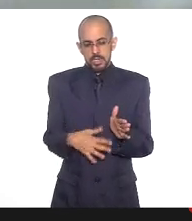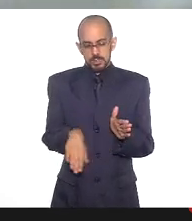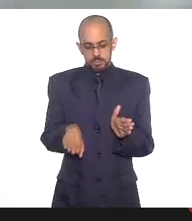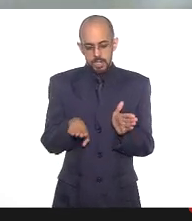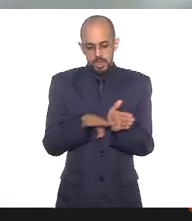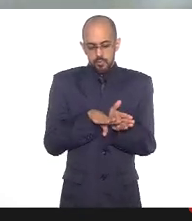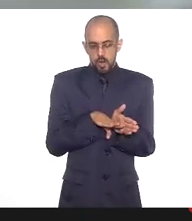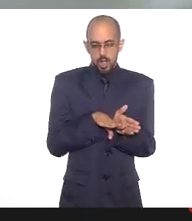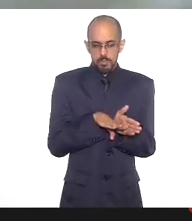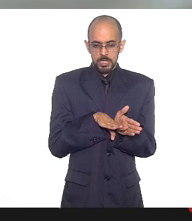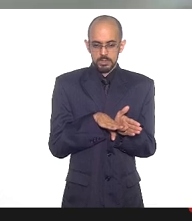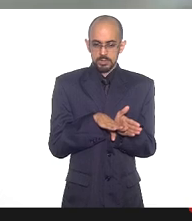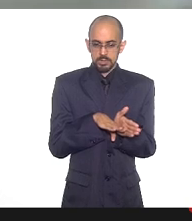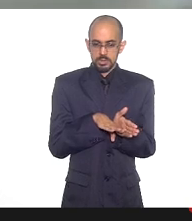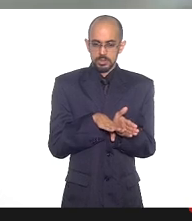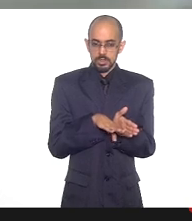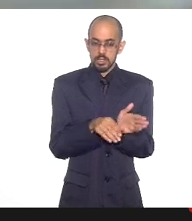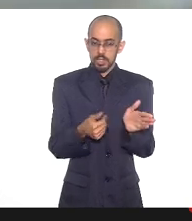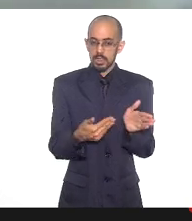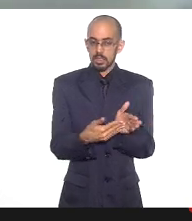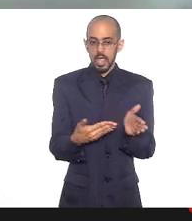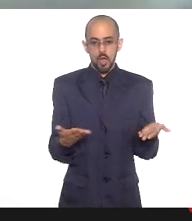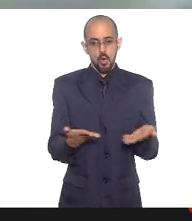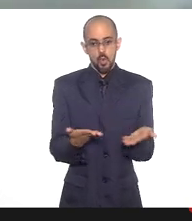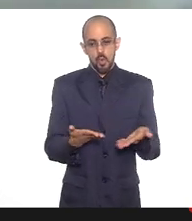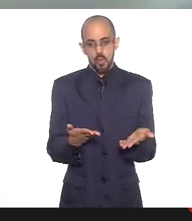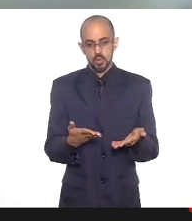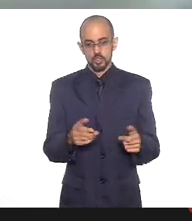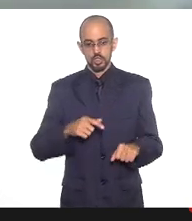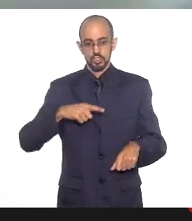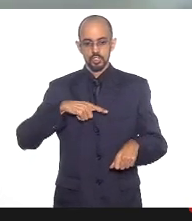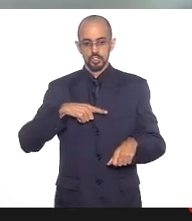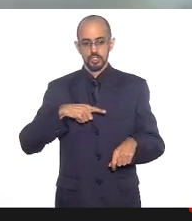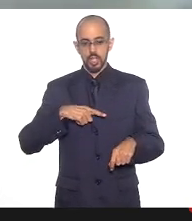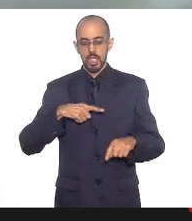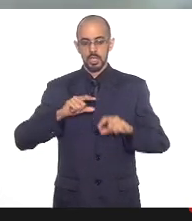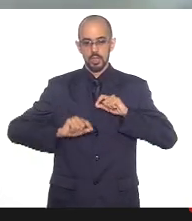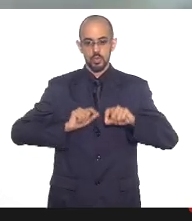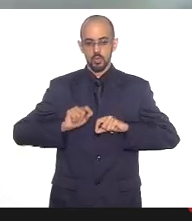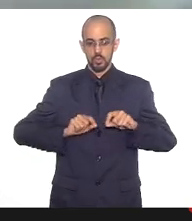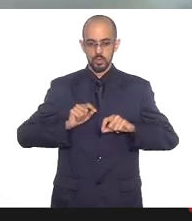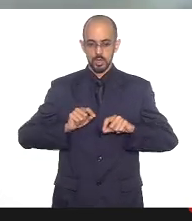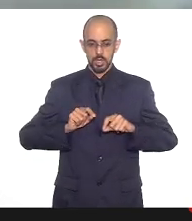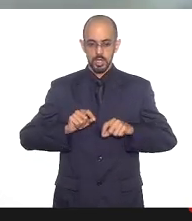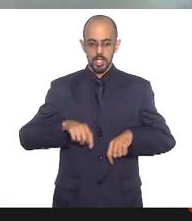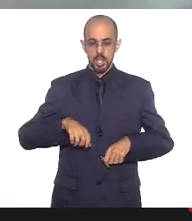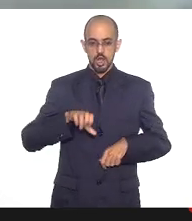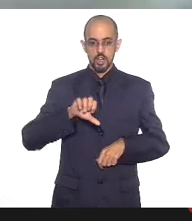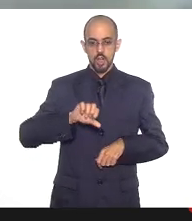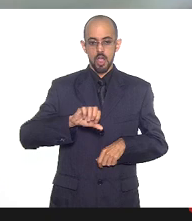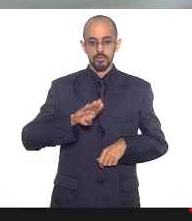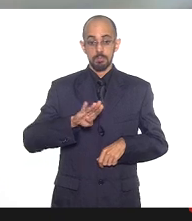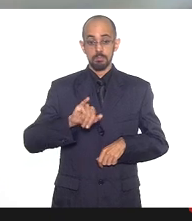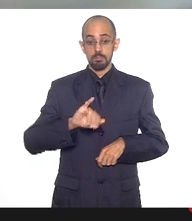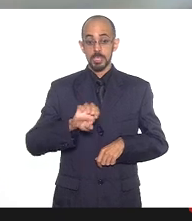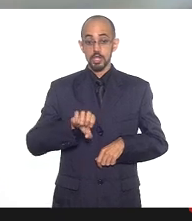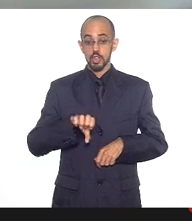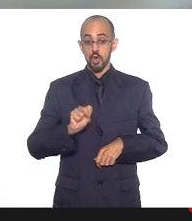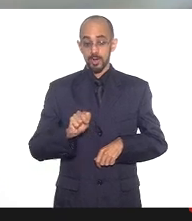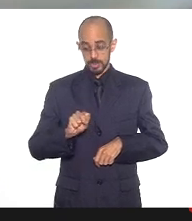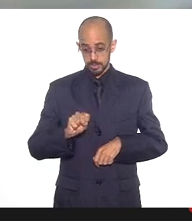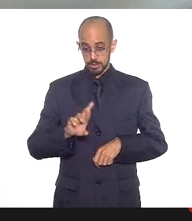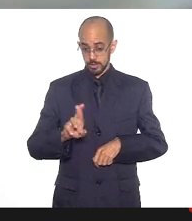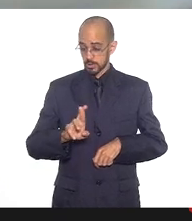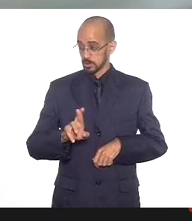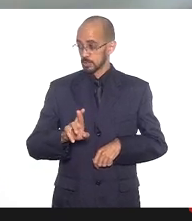né, e que até hoje tem, possivelmente ainda, 9 bilhões de demanda na